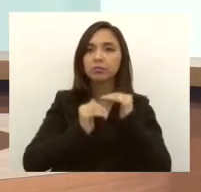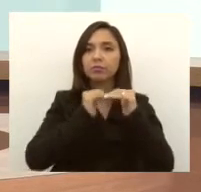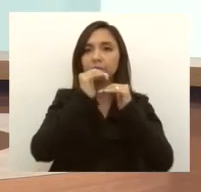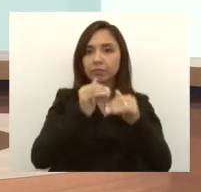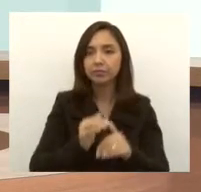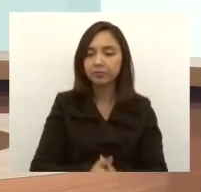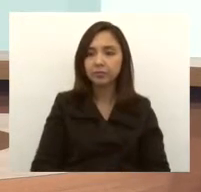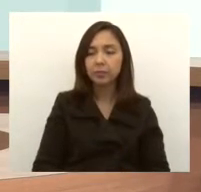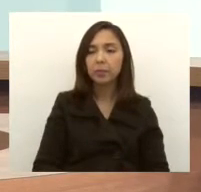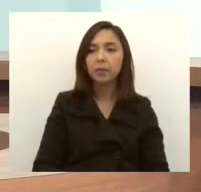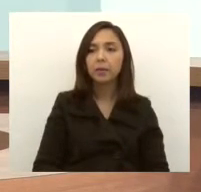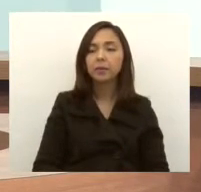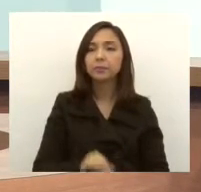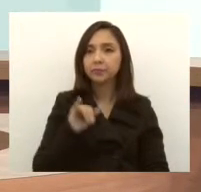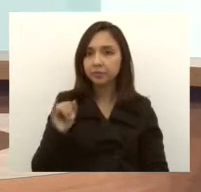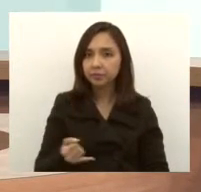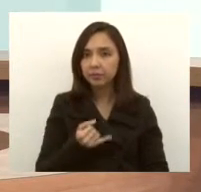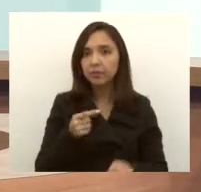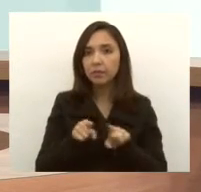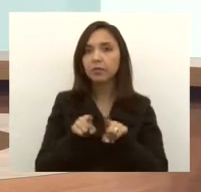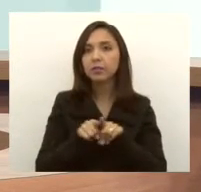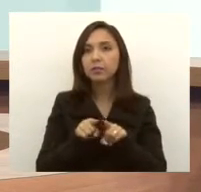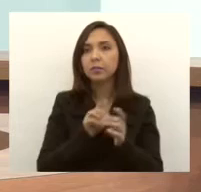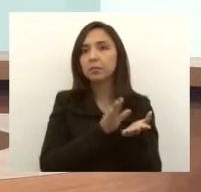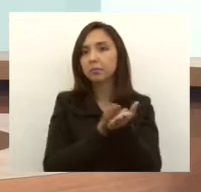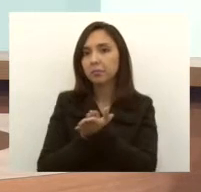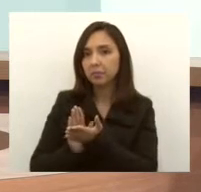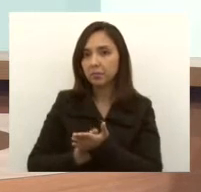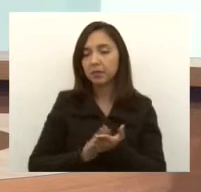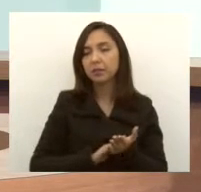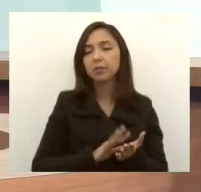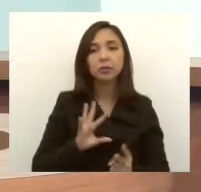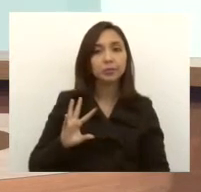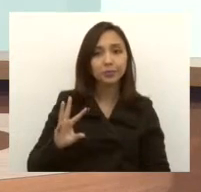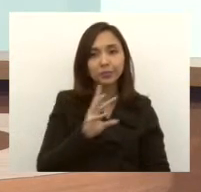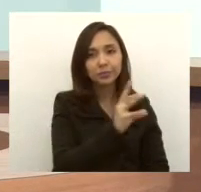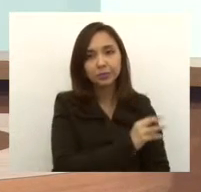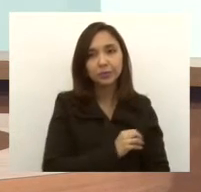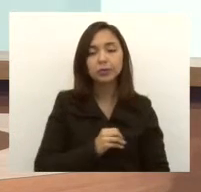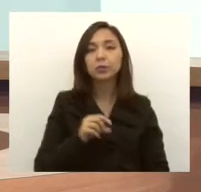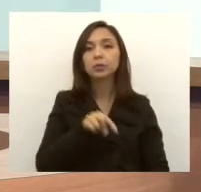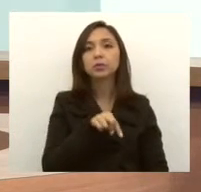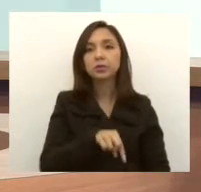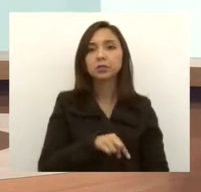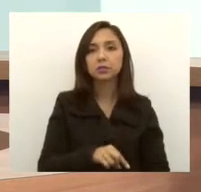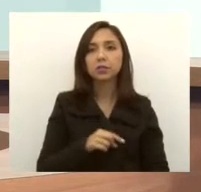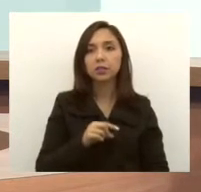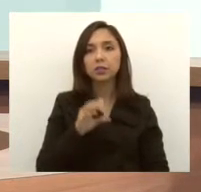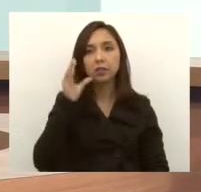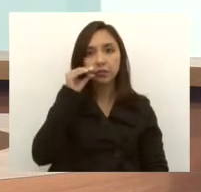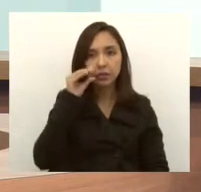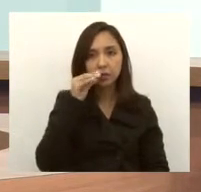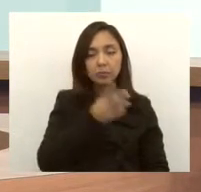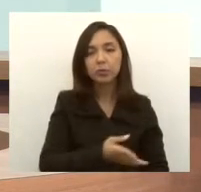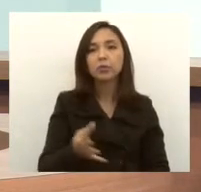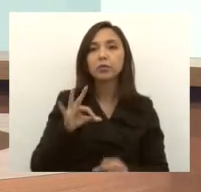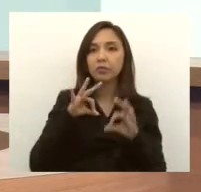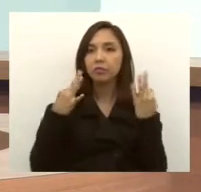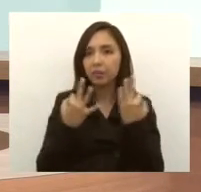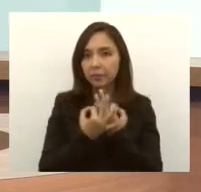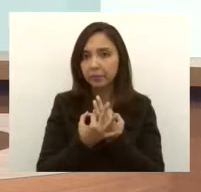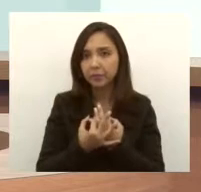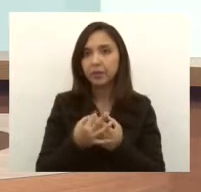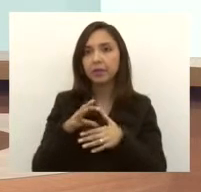cidade. Aproveito o ensejo para parabenizar todos os colaboradores do Ceará, sua família, os